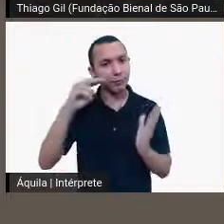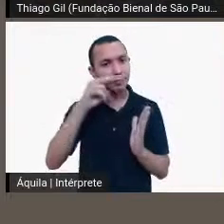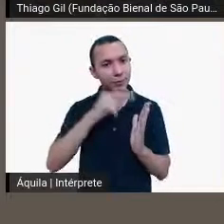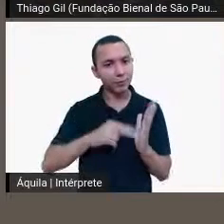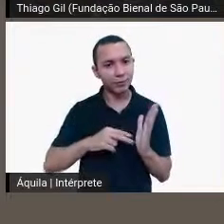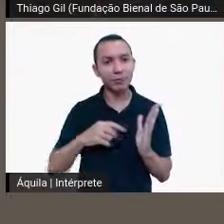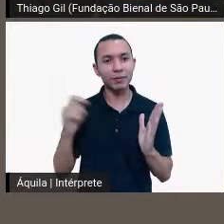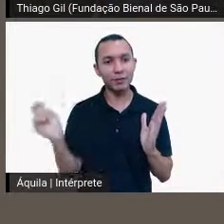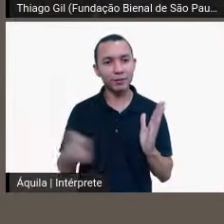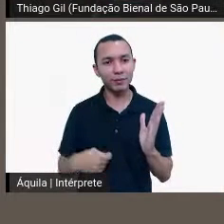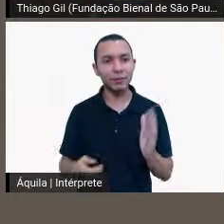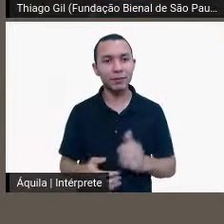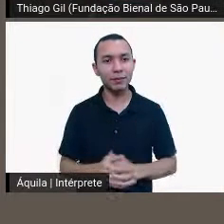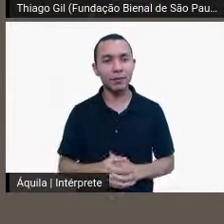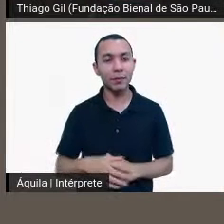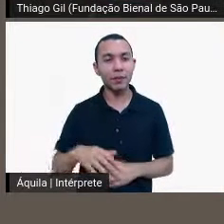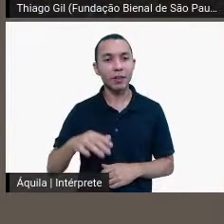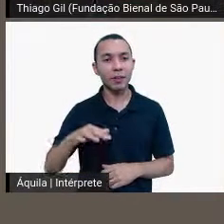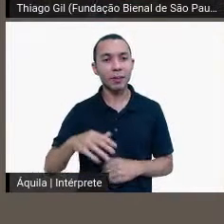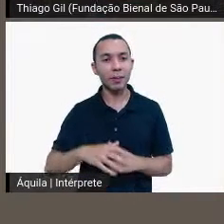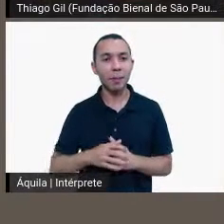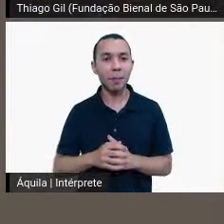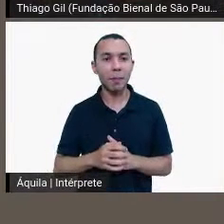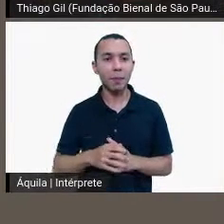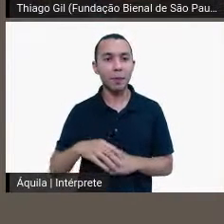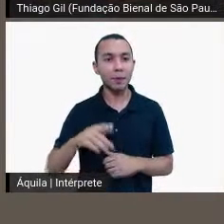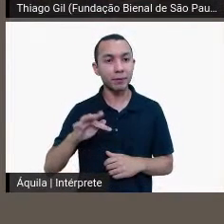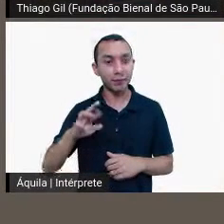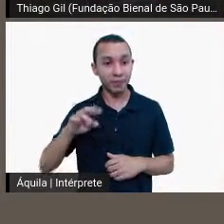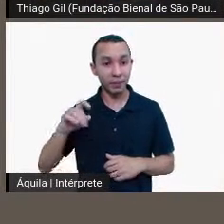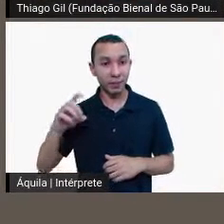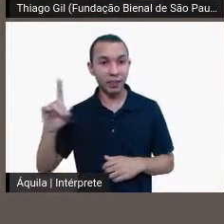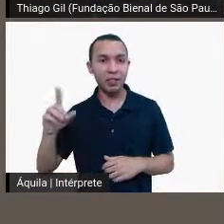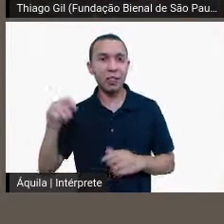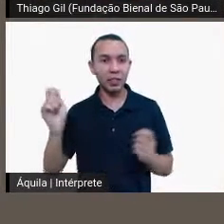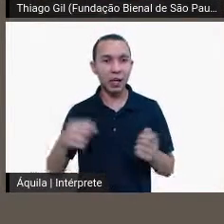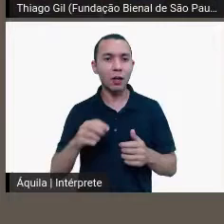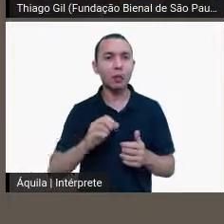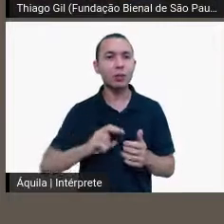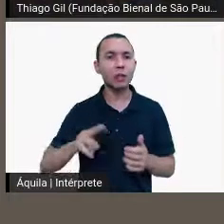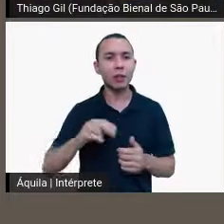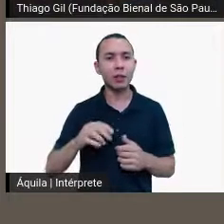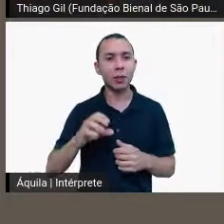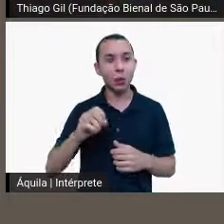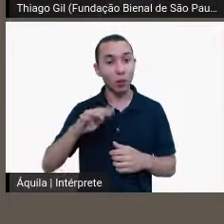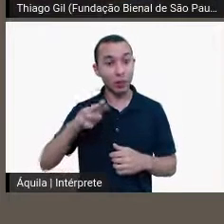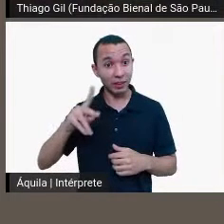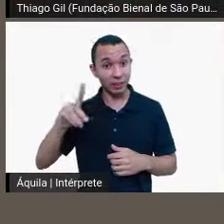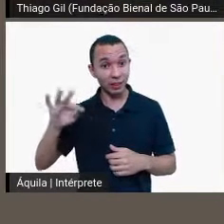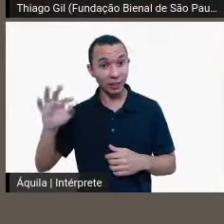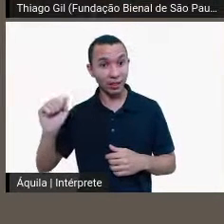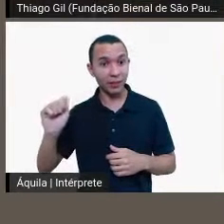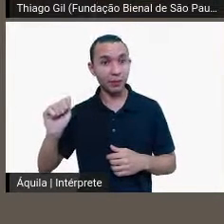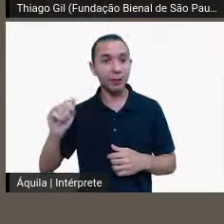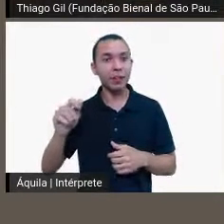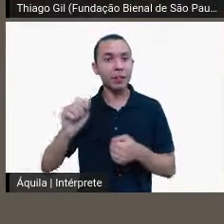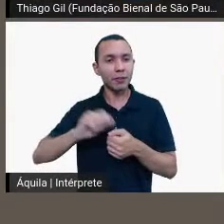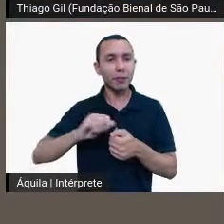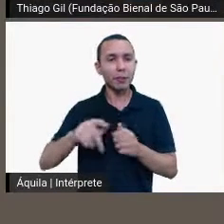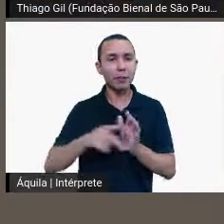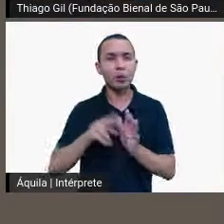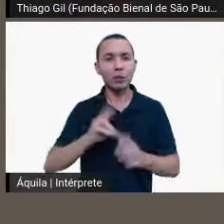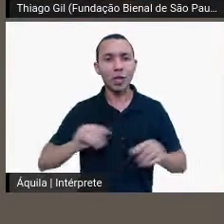Então, todo o frege que foi causado pelo uso que a Cotita fez da sua imagem fotográfica,